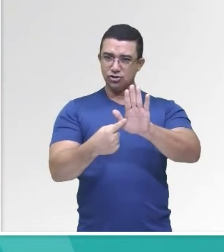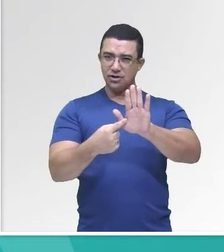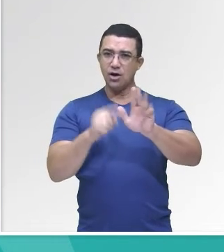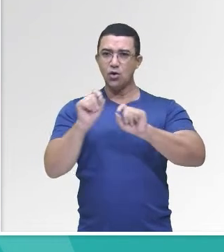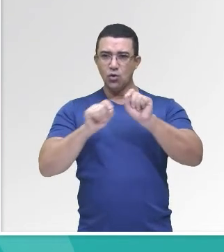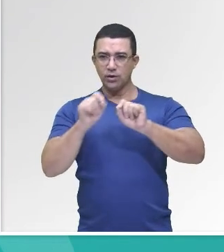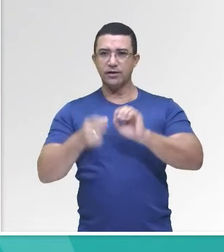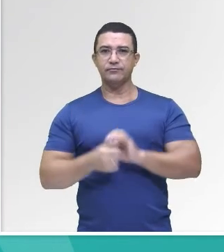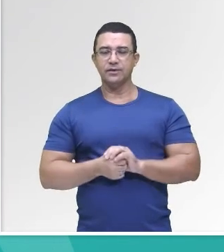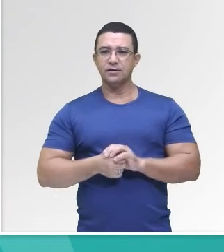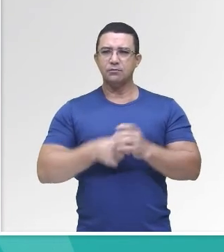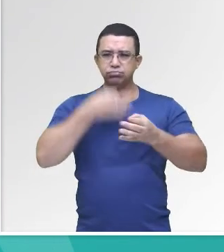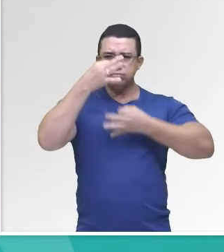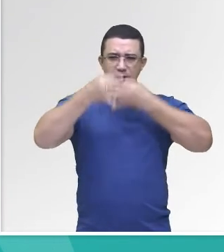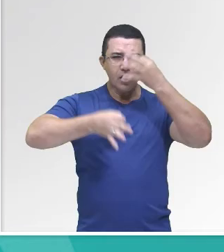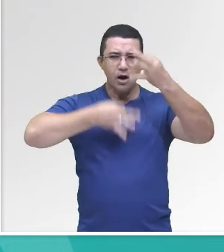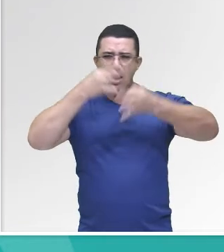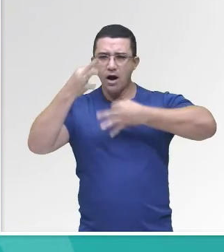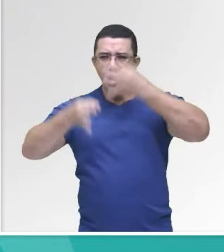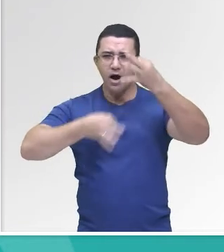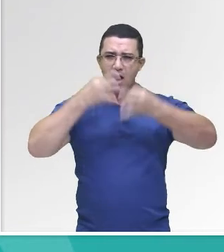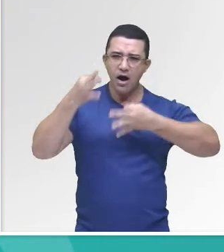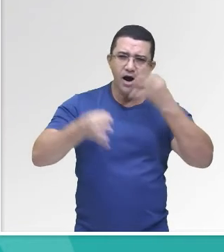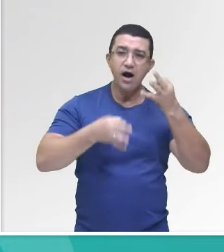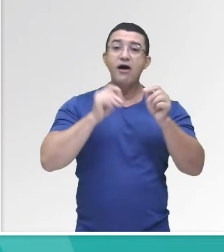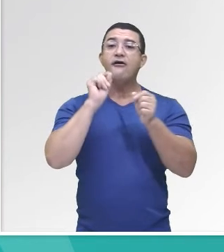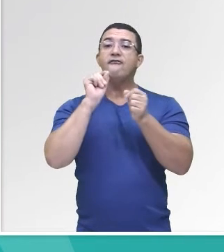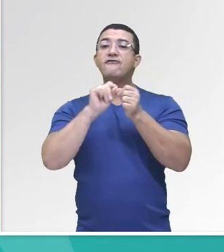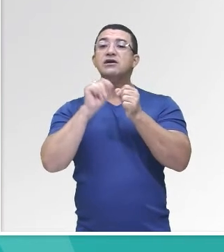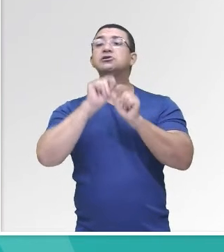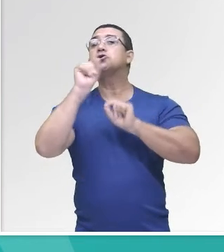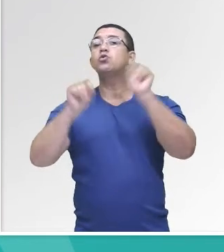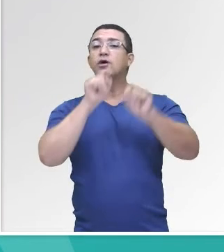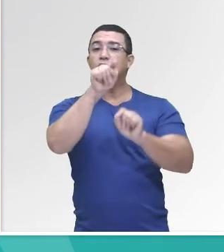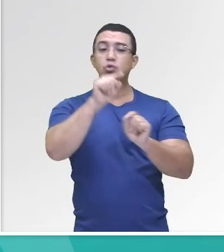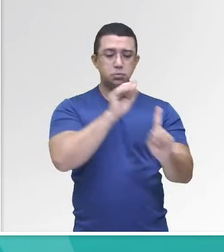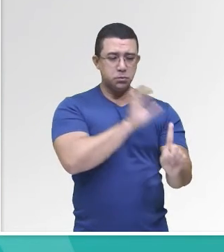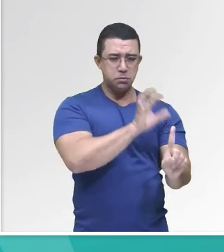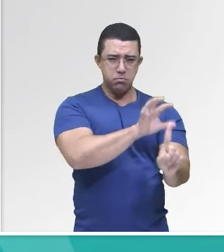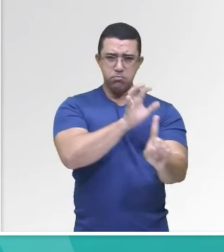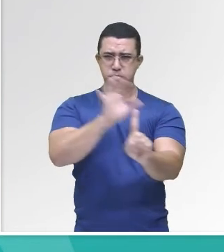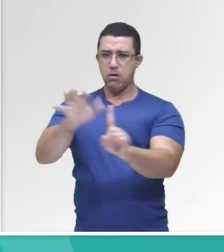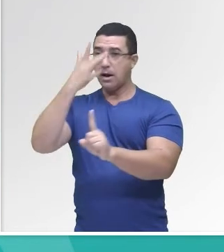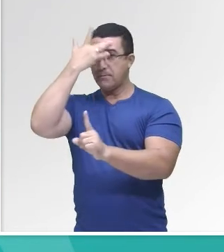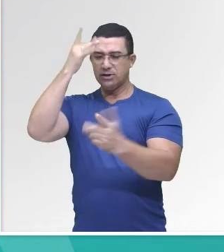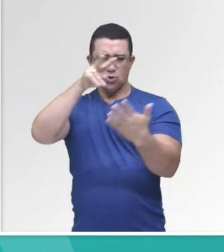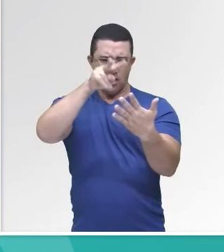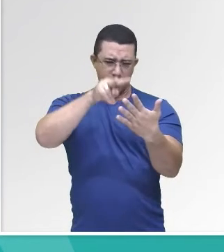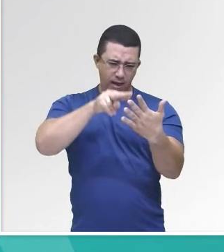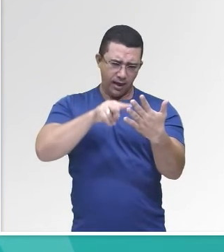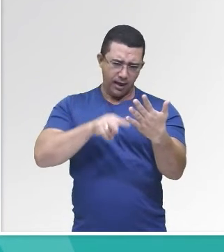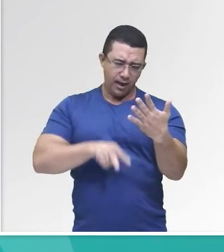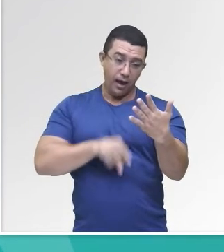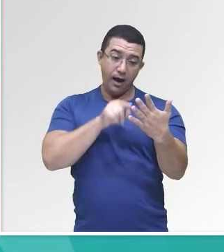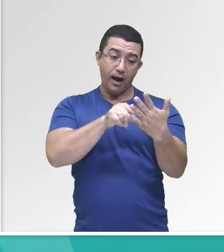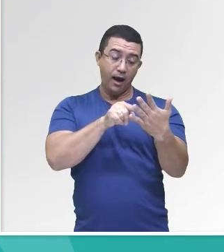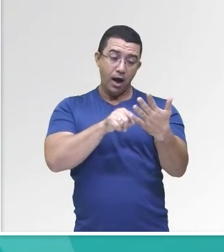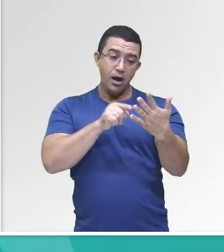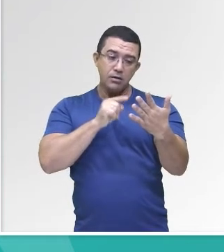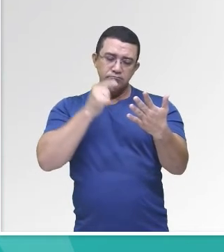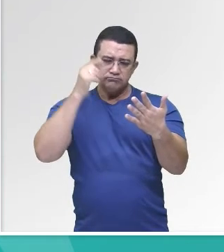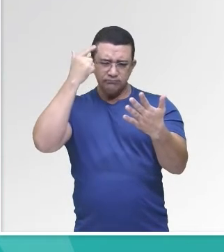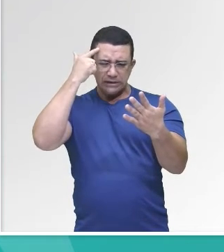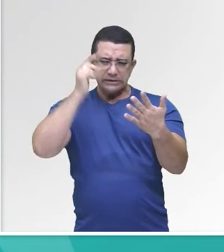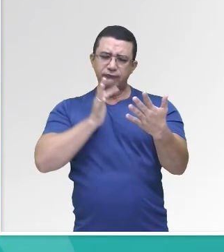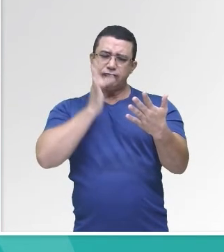os argumentos para fazer com que quem esteja lendo, que é um provável